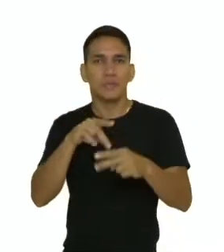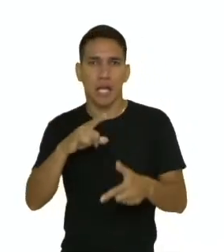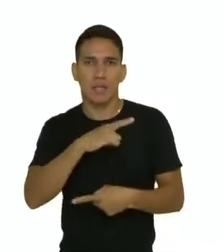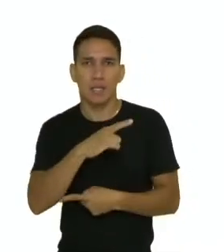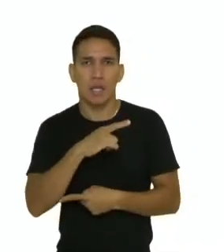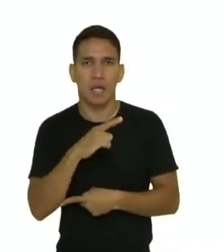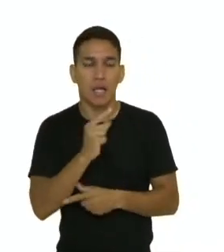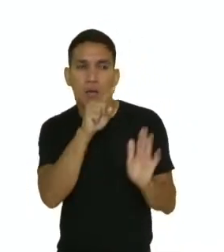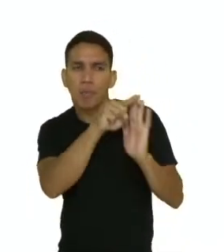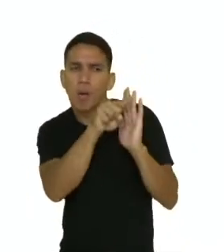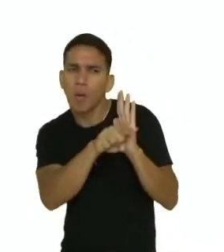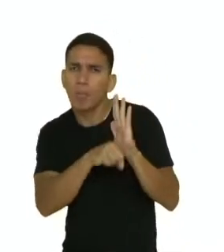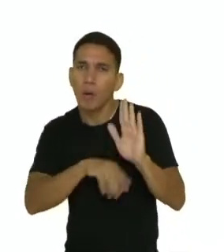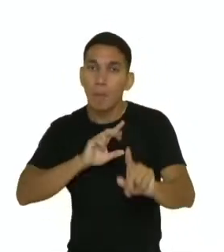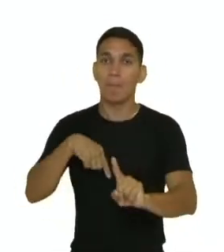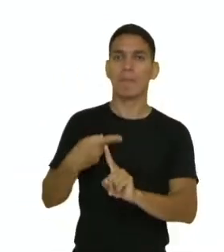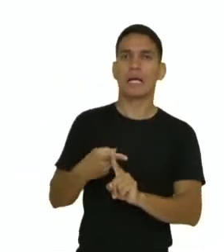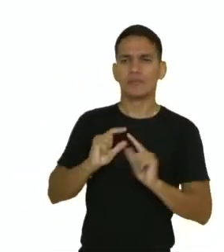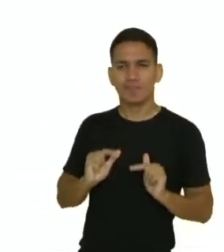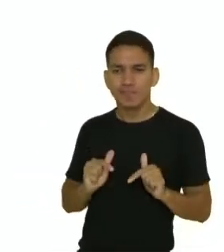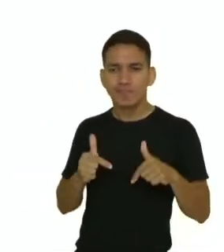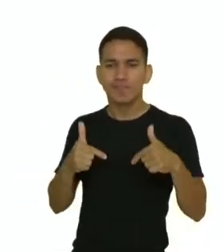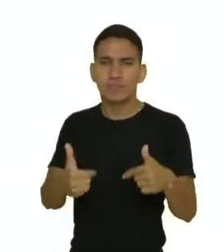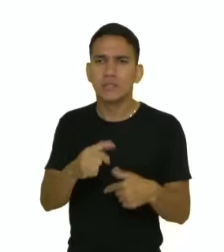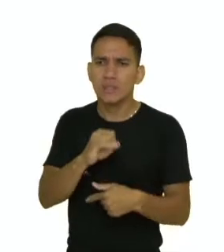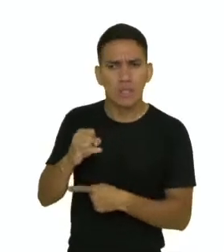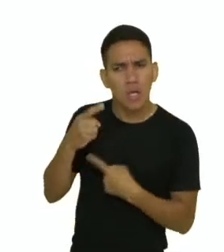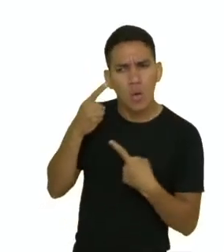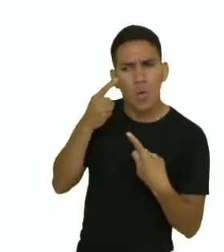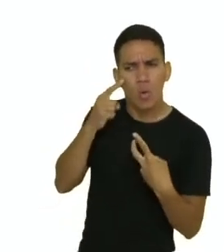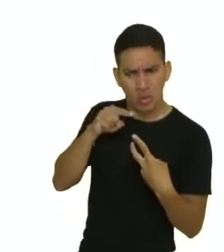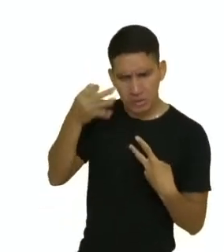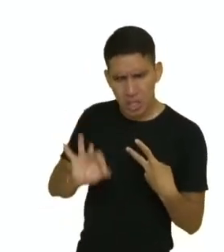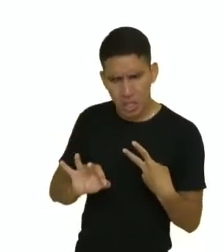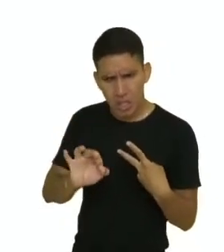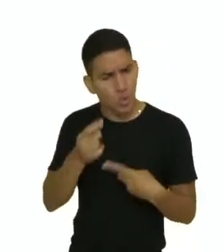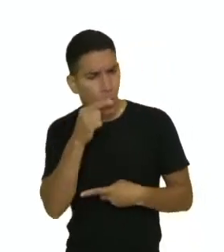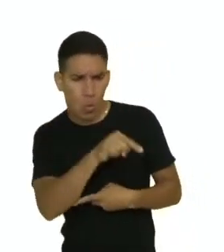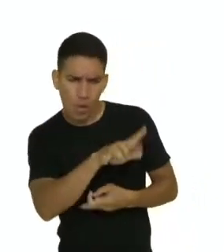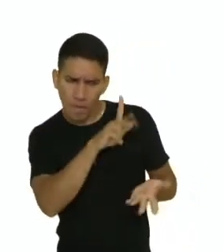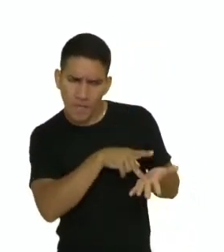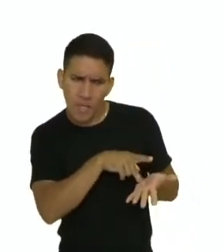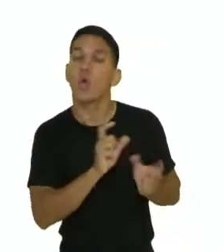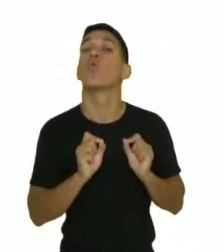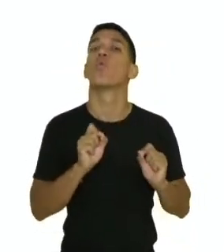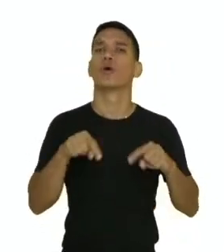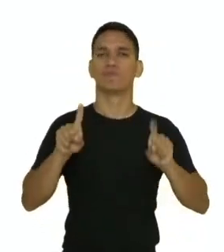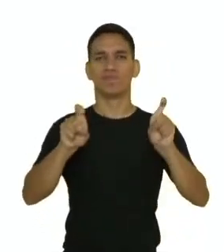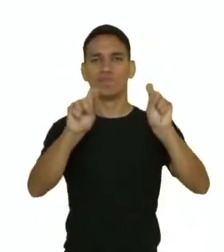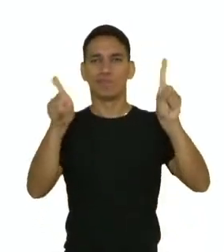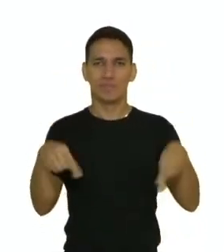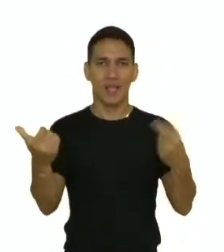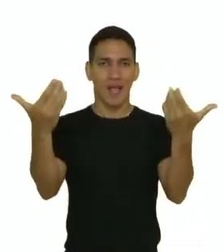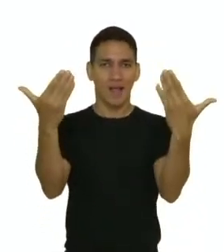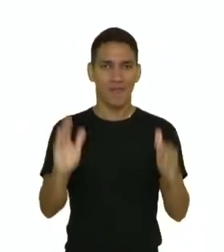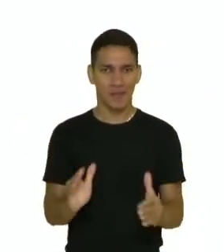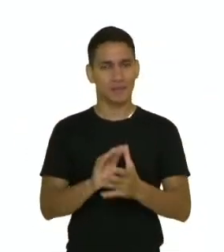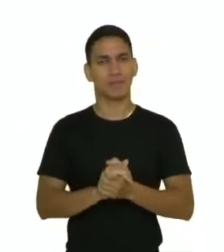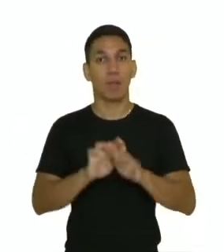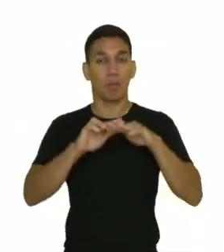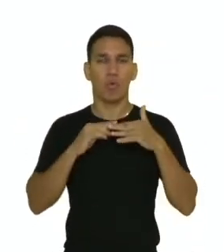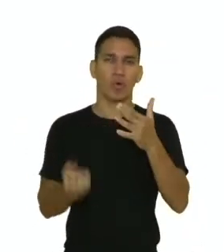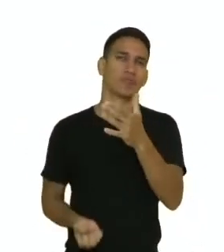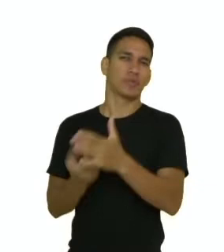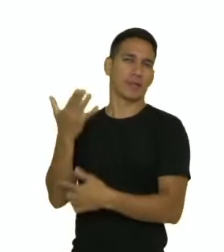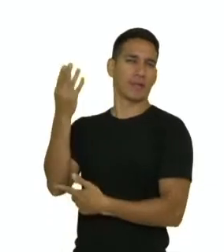a ousadia de se duvidar daquilo que está posto como certo e verdadeiro. Assim, os filósofos, desde a